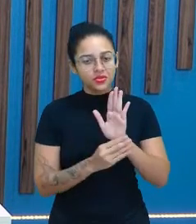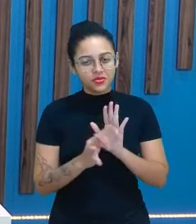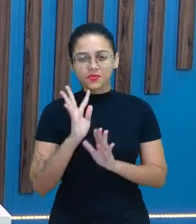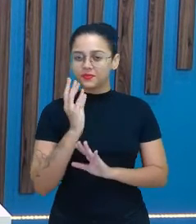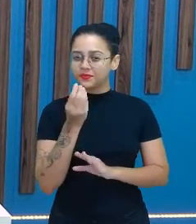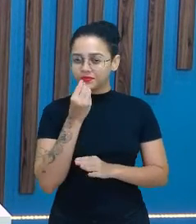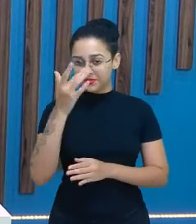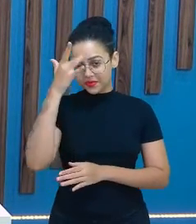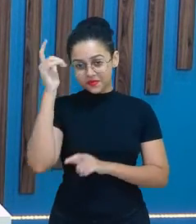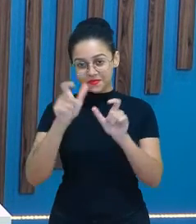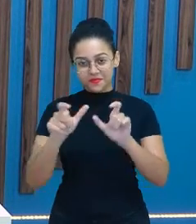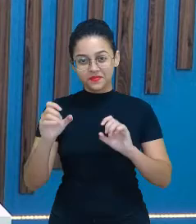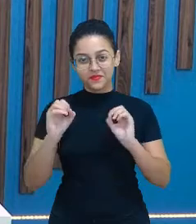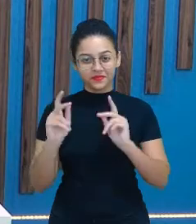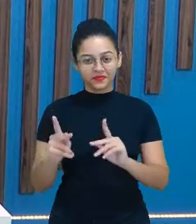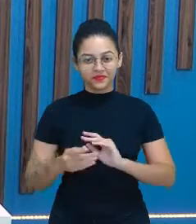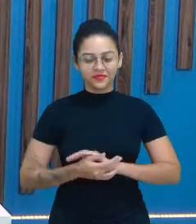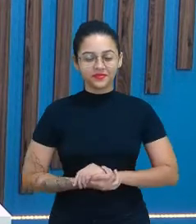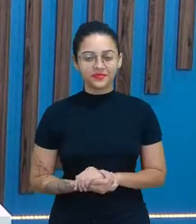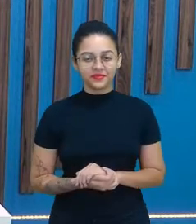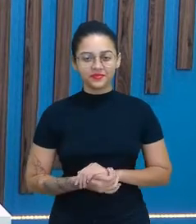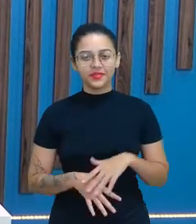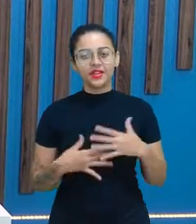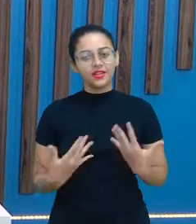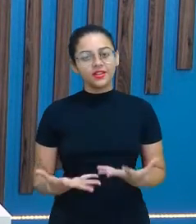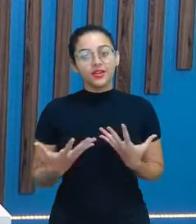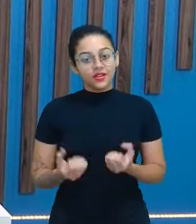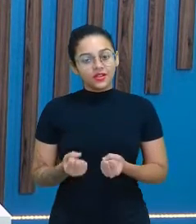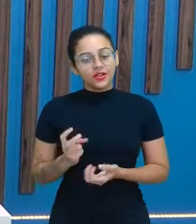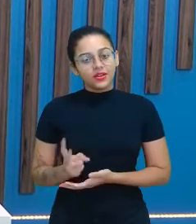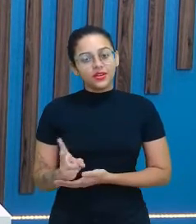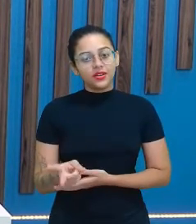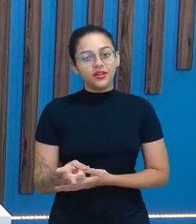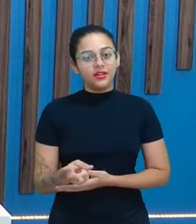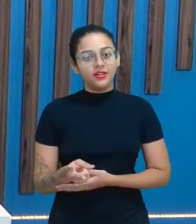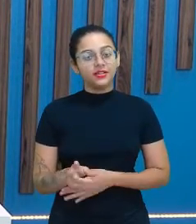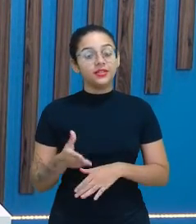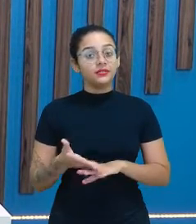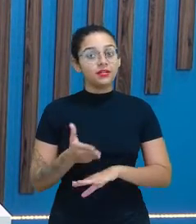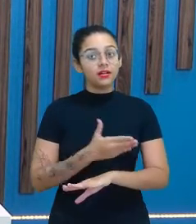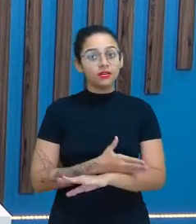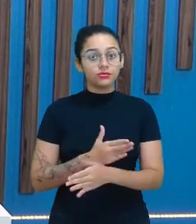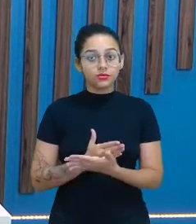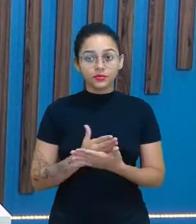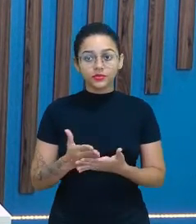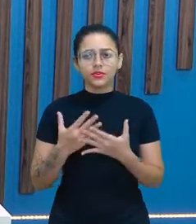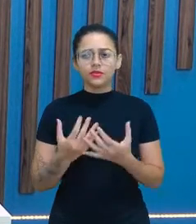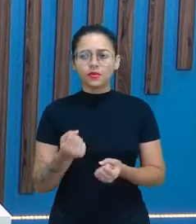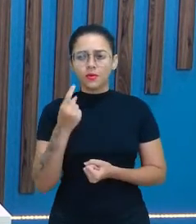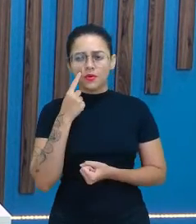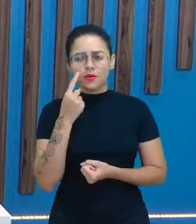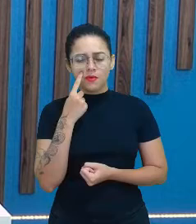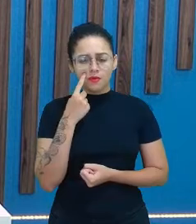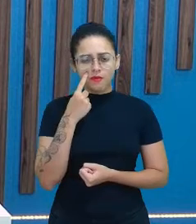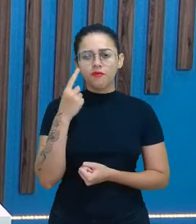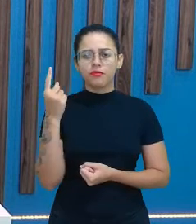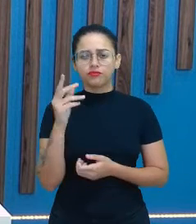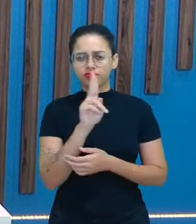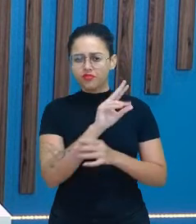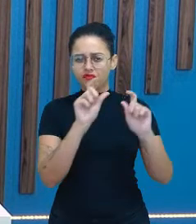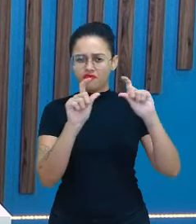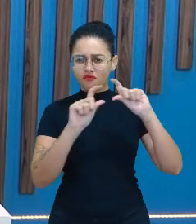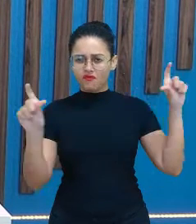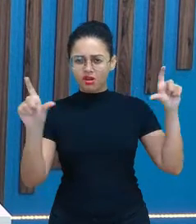esse conhecimento para as pessoas Tá bom então vamos lá né Vamos seguir gente antes começar vamos ver essa